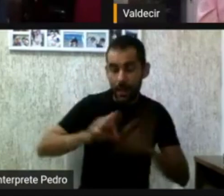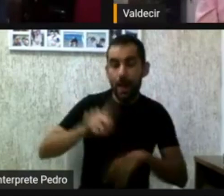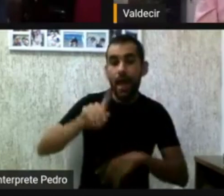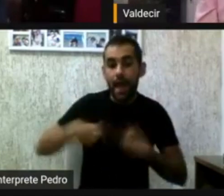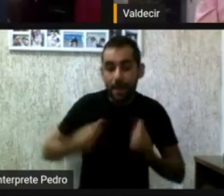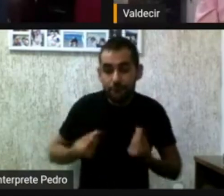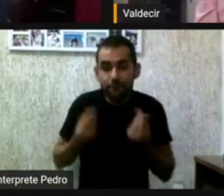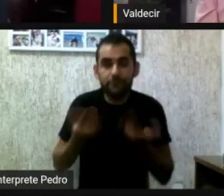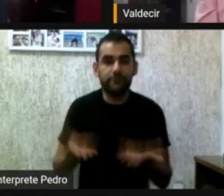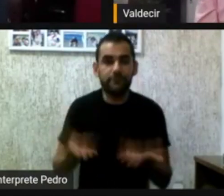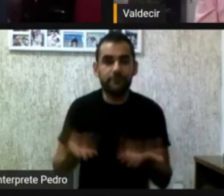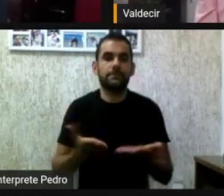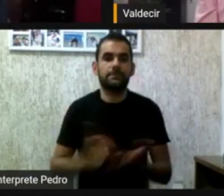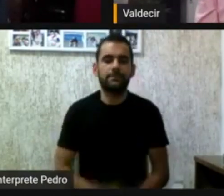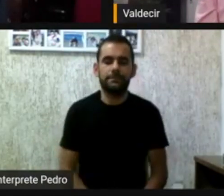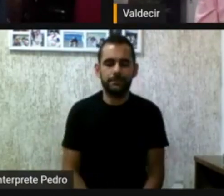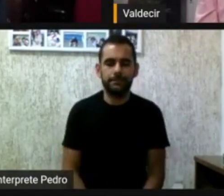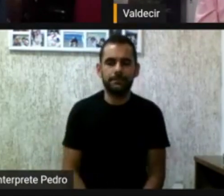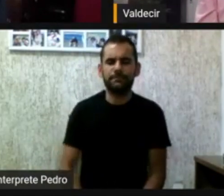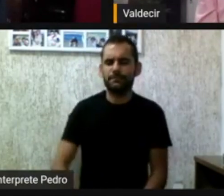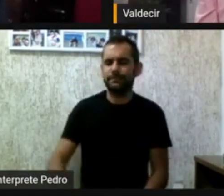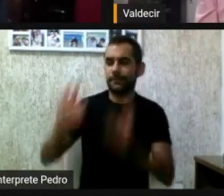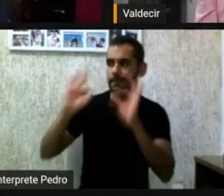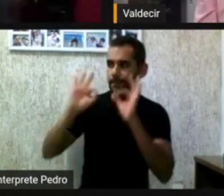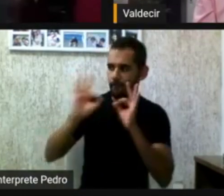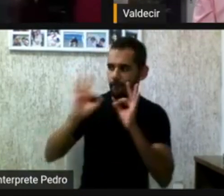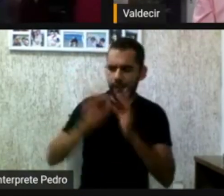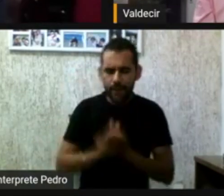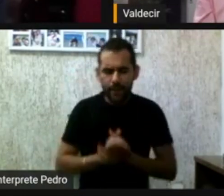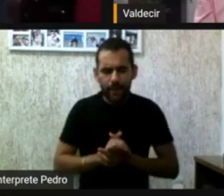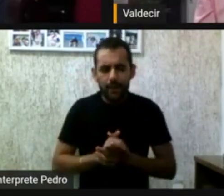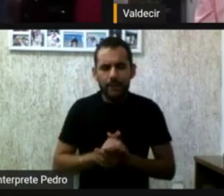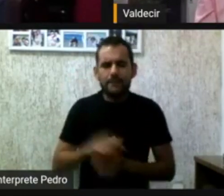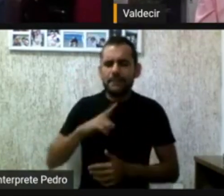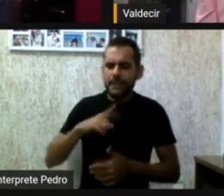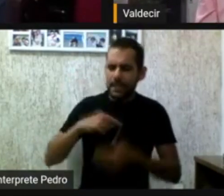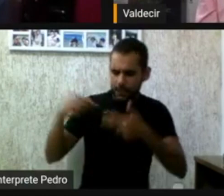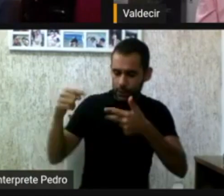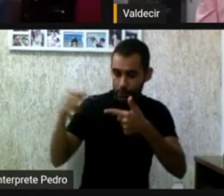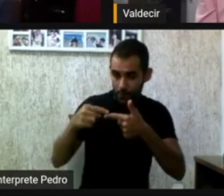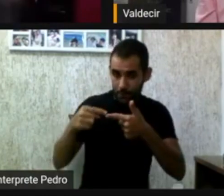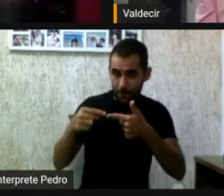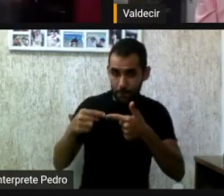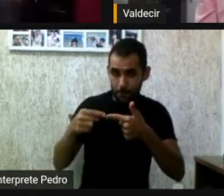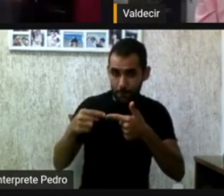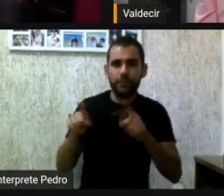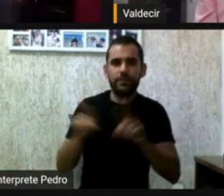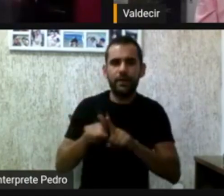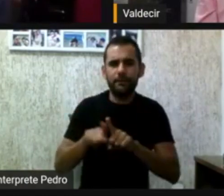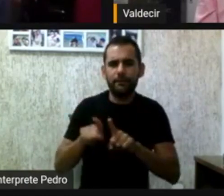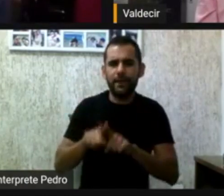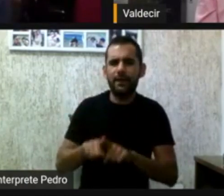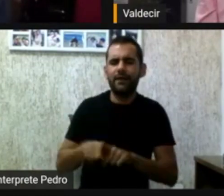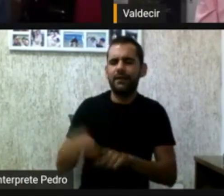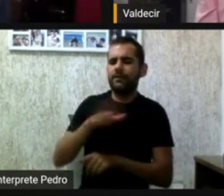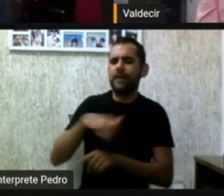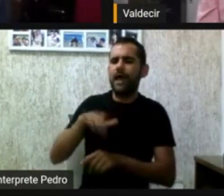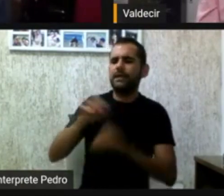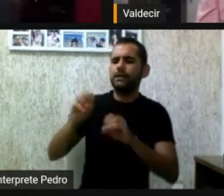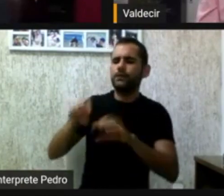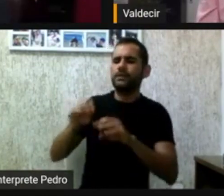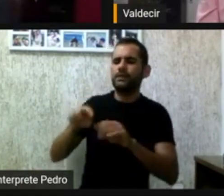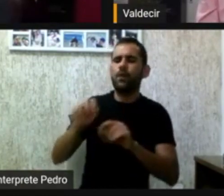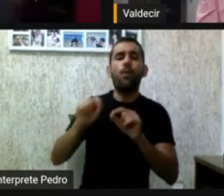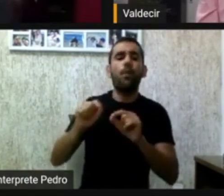servir. Perfeito. Candidato, tem um ponto que o senhor coloca como na parte educacional, que é